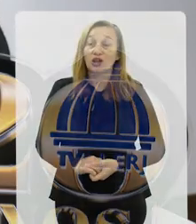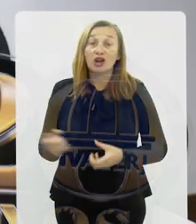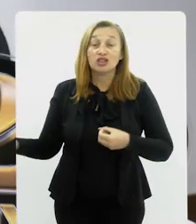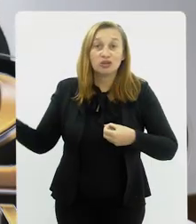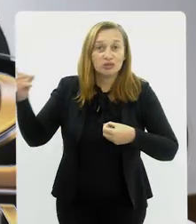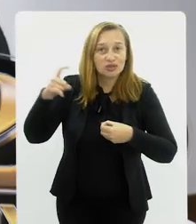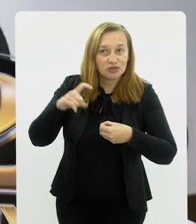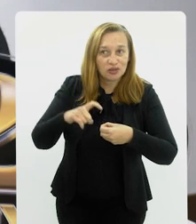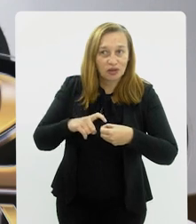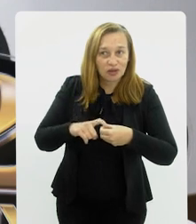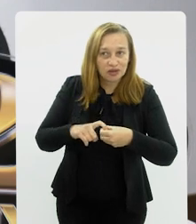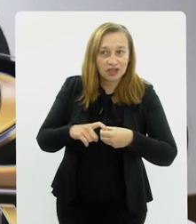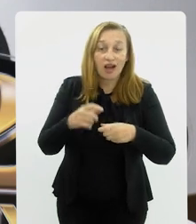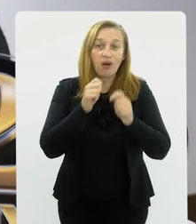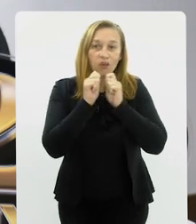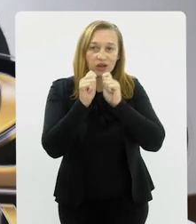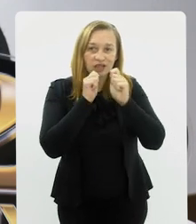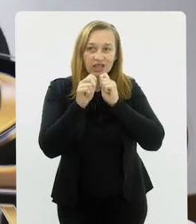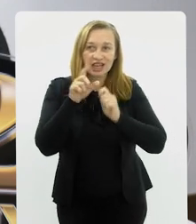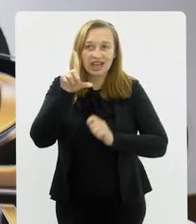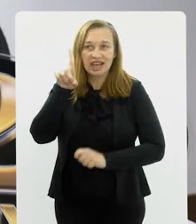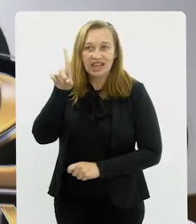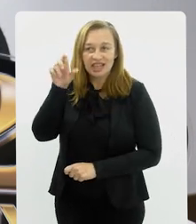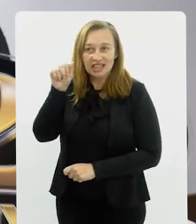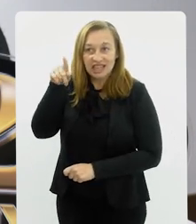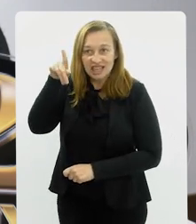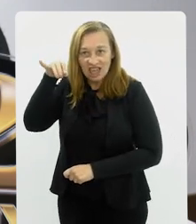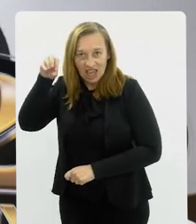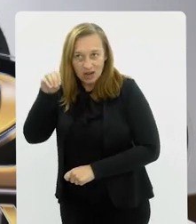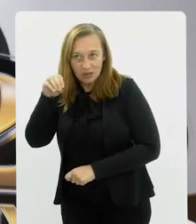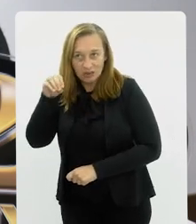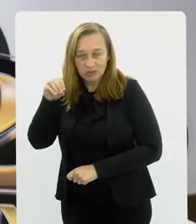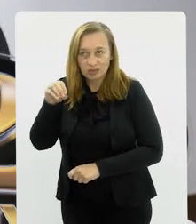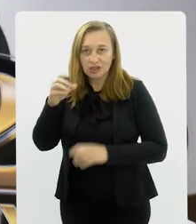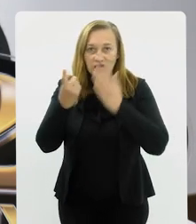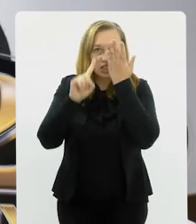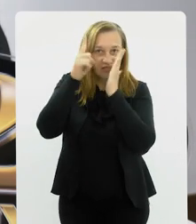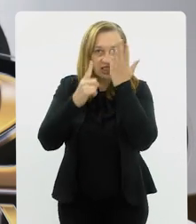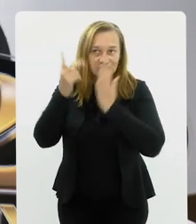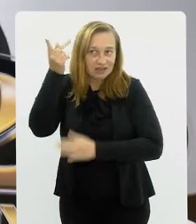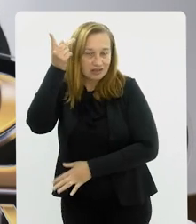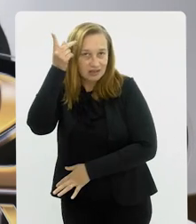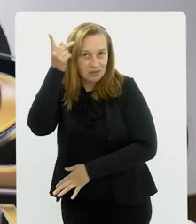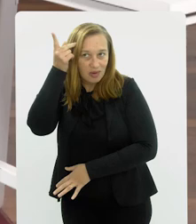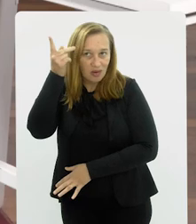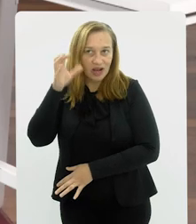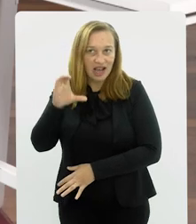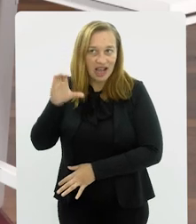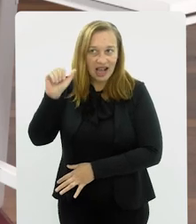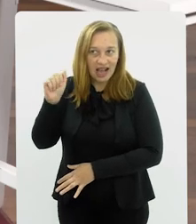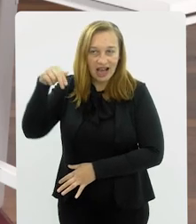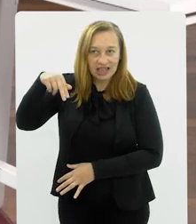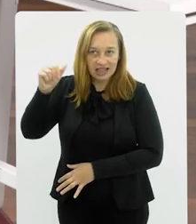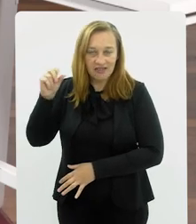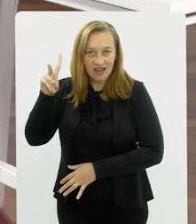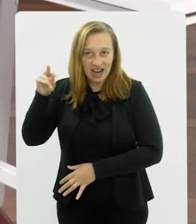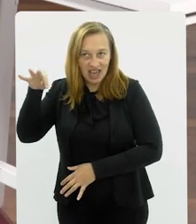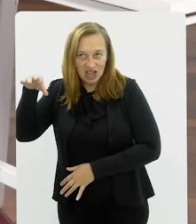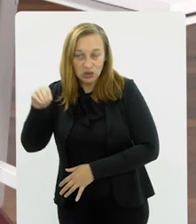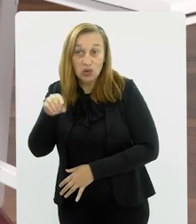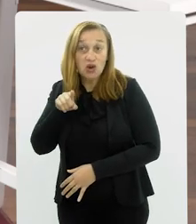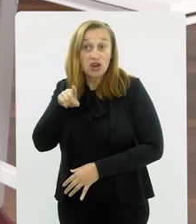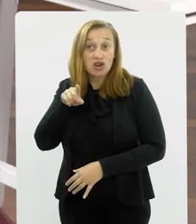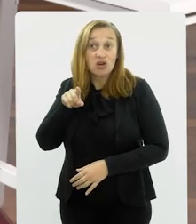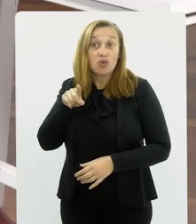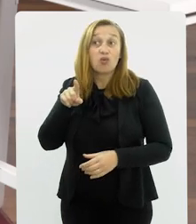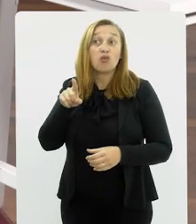Estamos de volta com a entrevista com Danilo Dantas, carnavalesco de São Paulo. Danilo, o que o traz ao Rio de Janeiro com